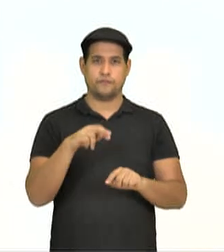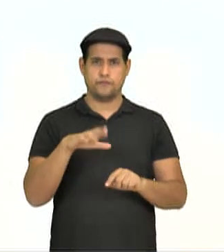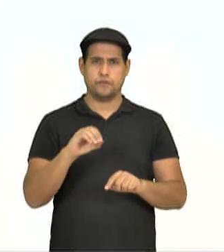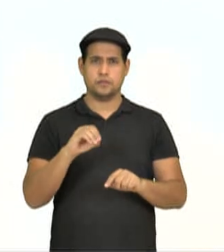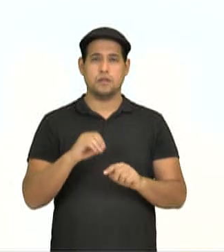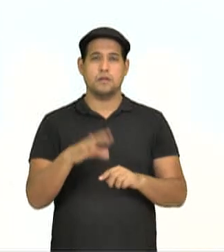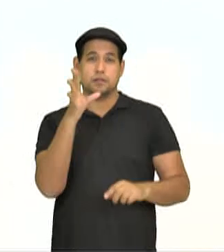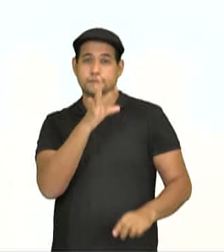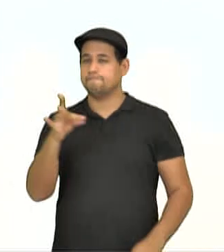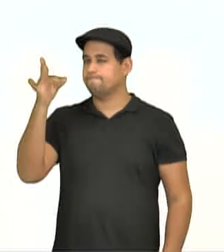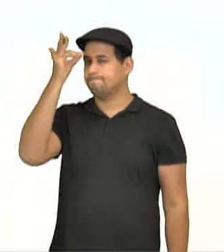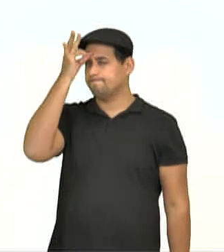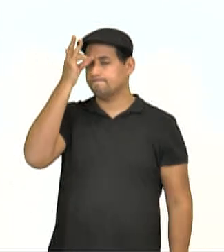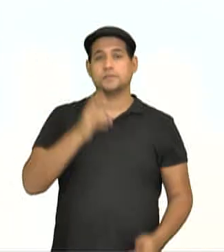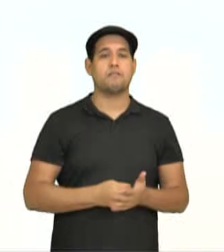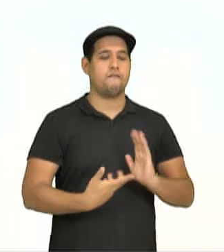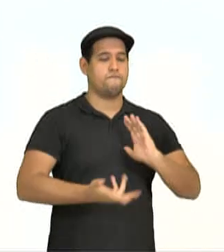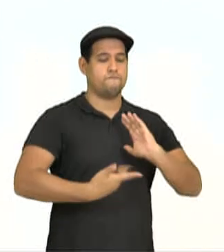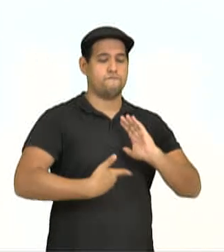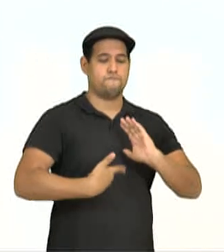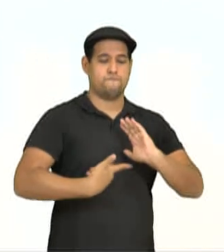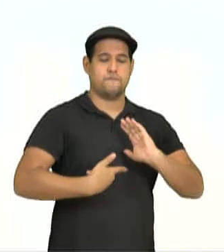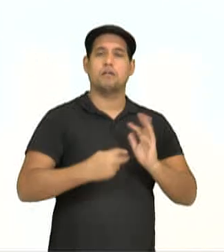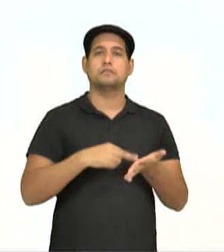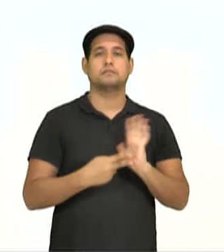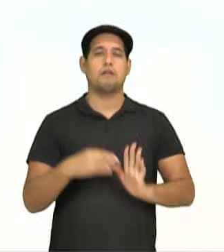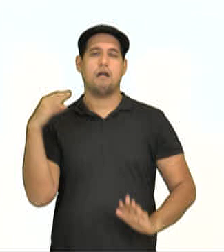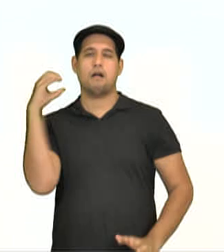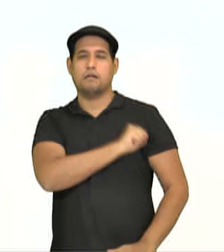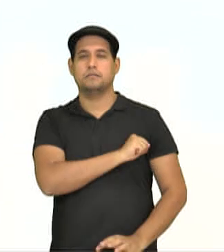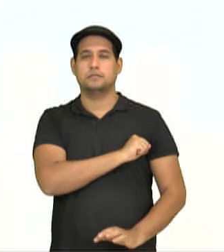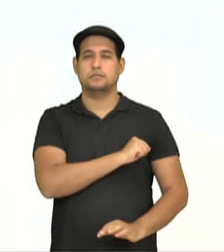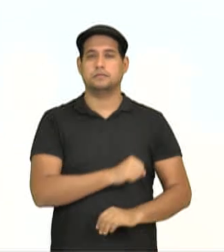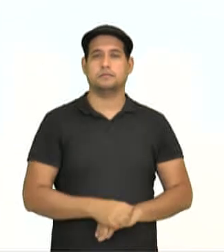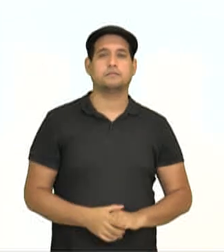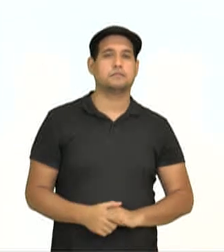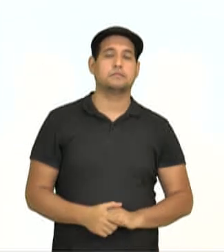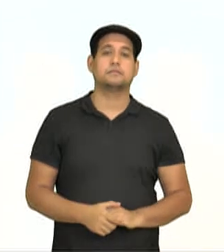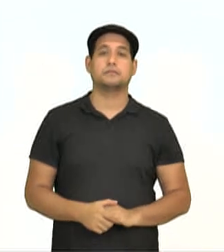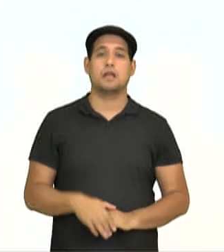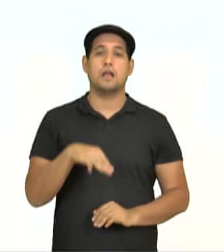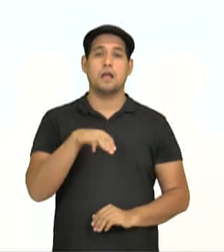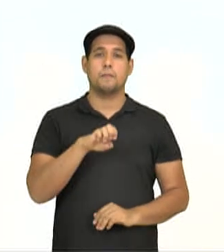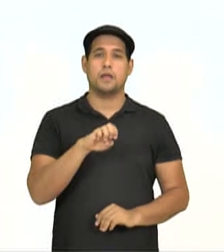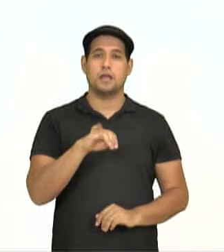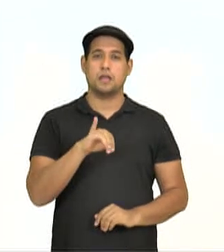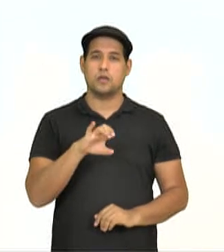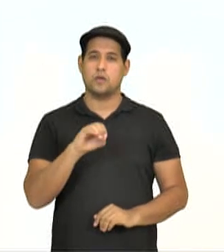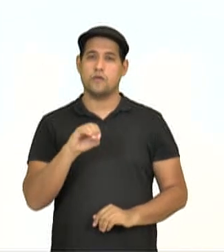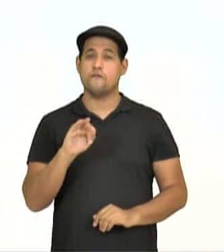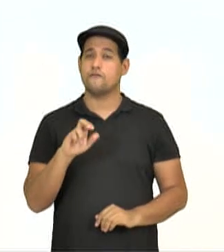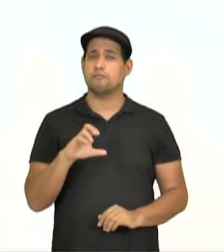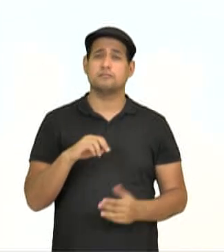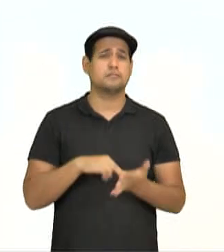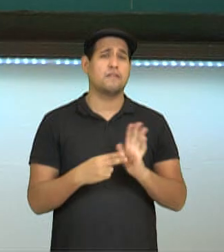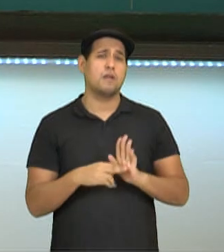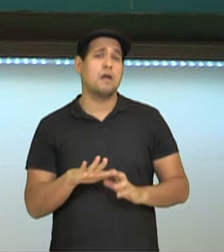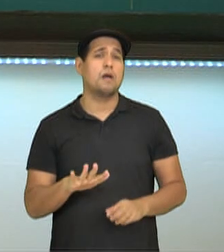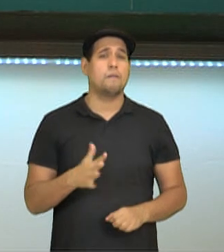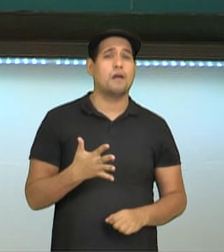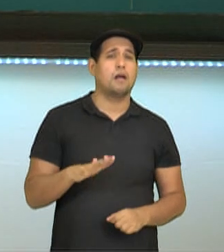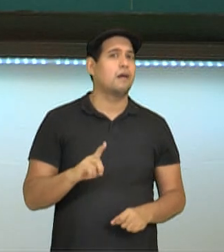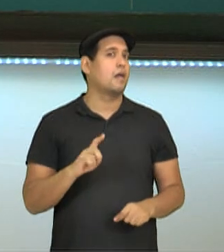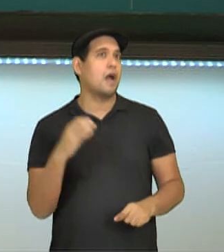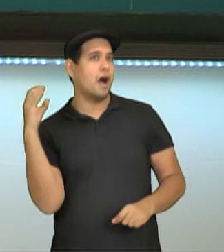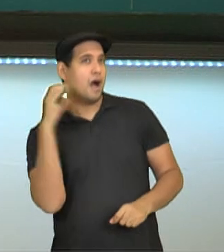aí na cabeça de vocês. Velocidade, velocidade, são as provas rápidas. Meio fundo, mais ou menos, não